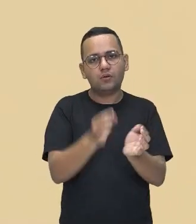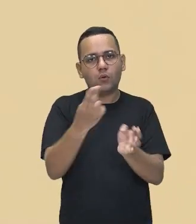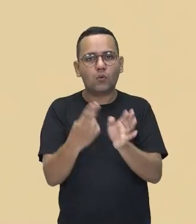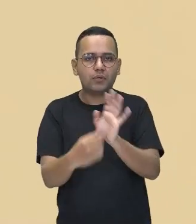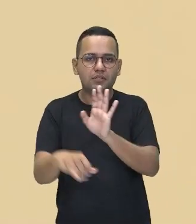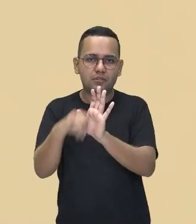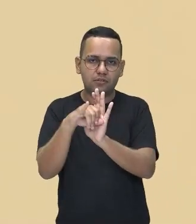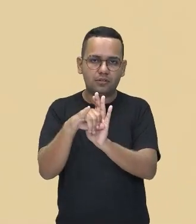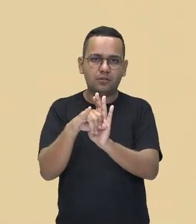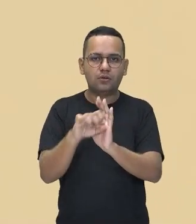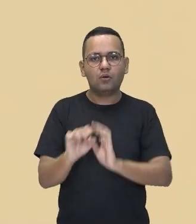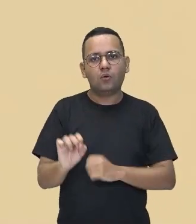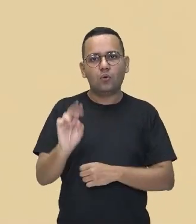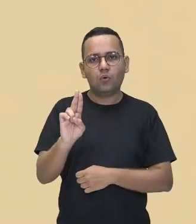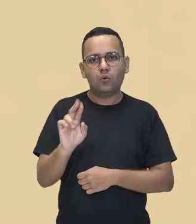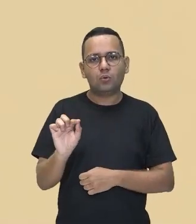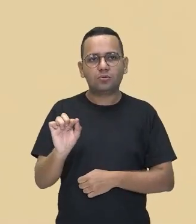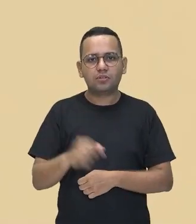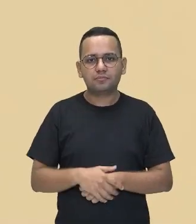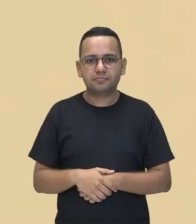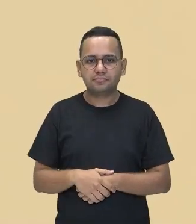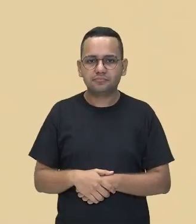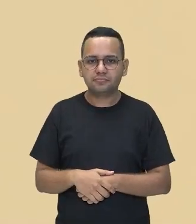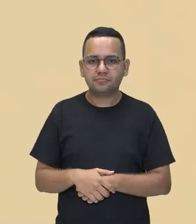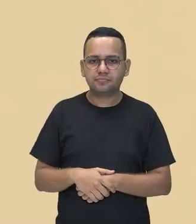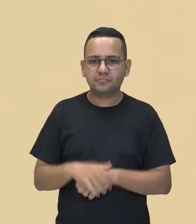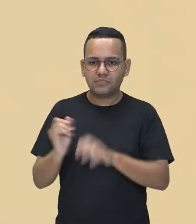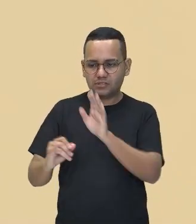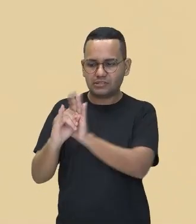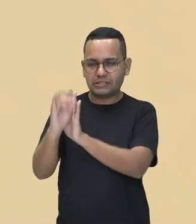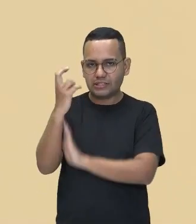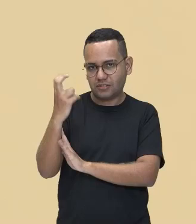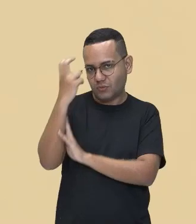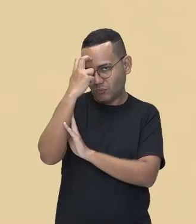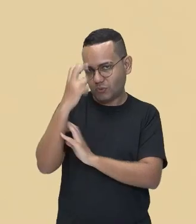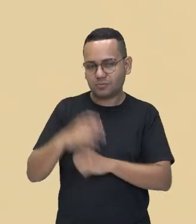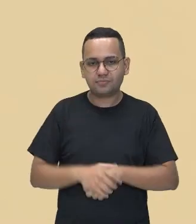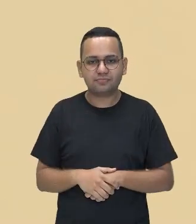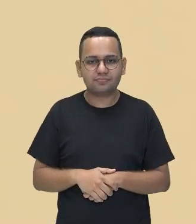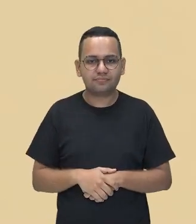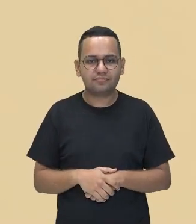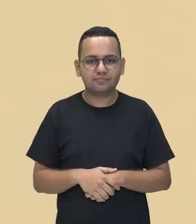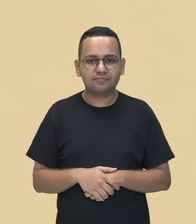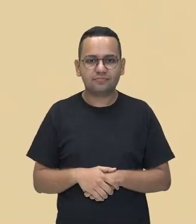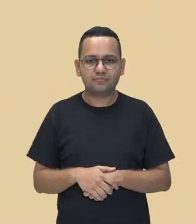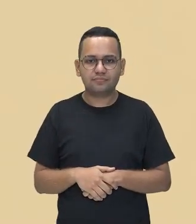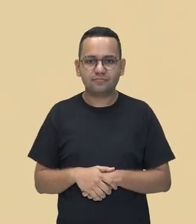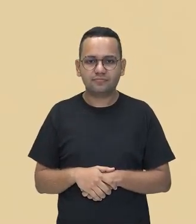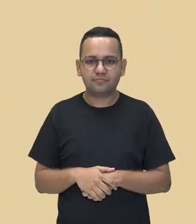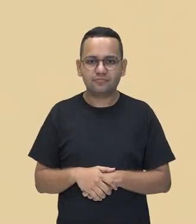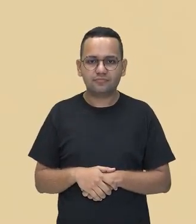identidade, a importância, então, da tua identidade cultural. É isso, então, né, um dos